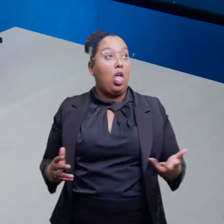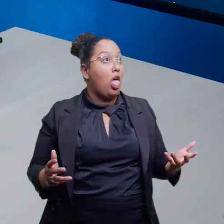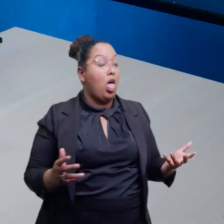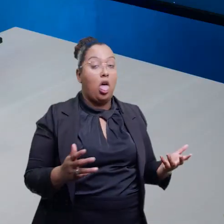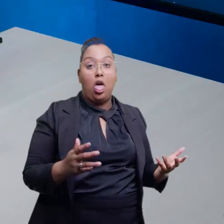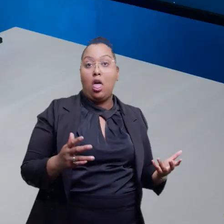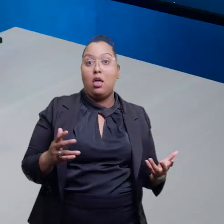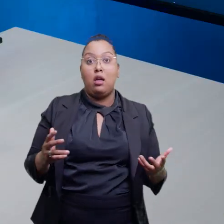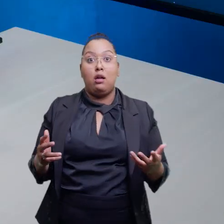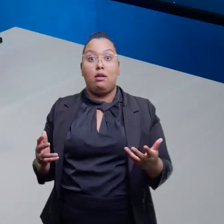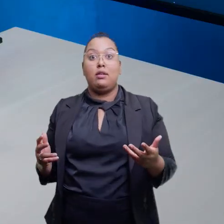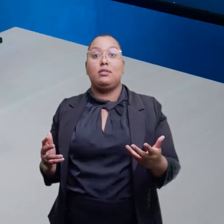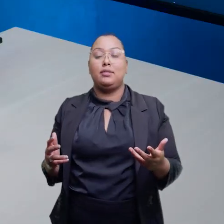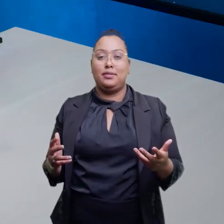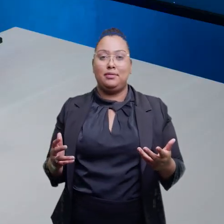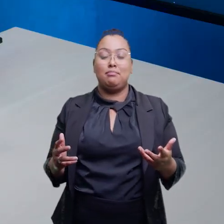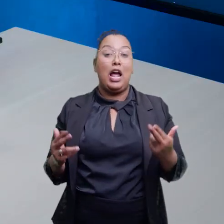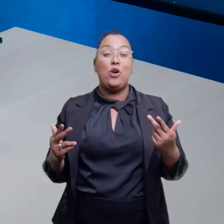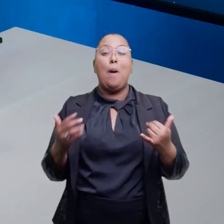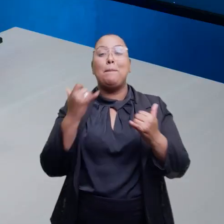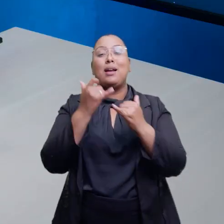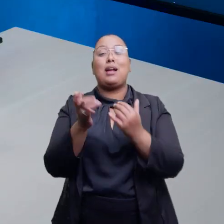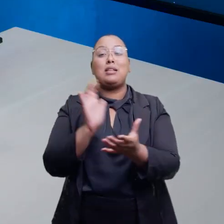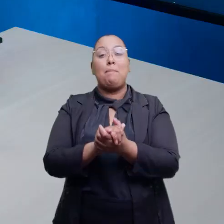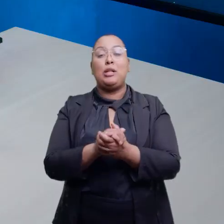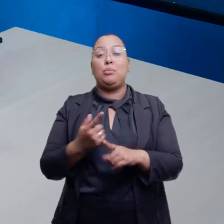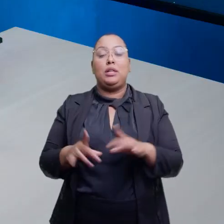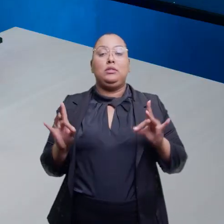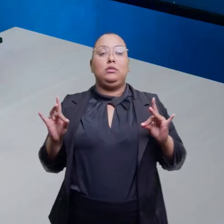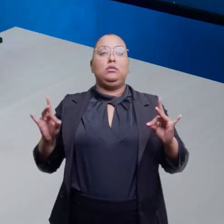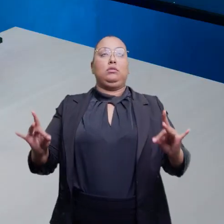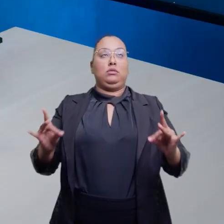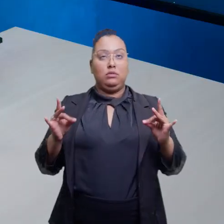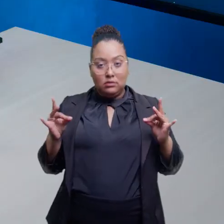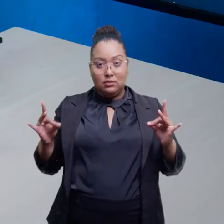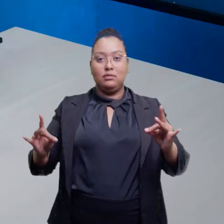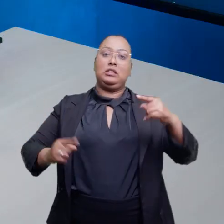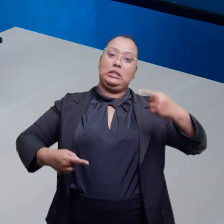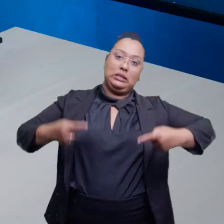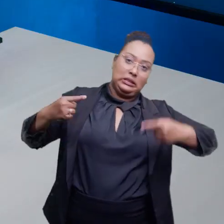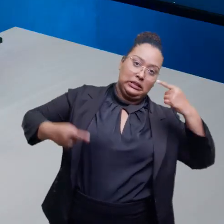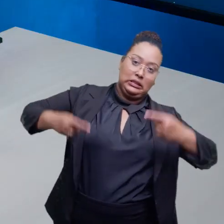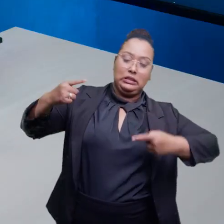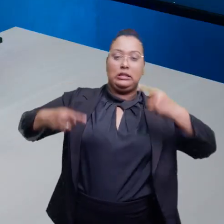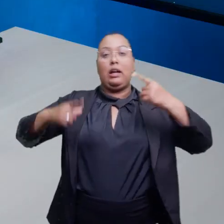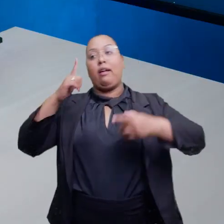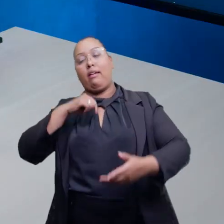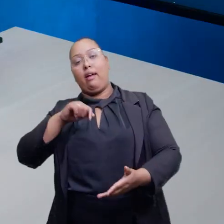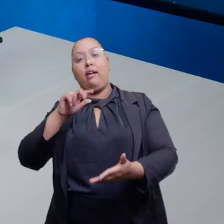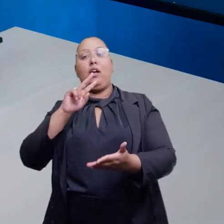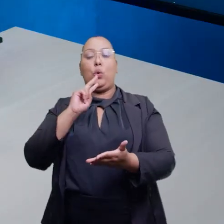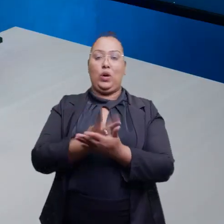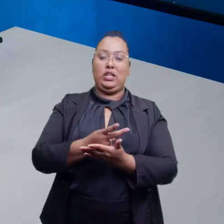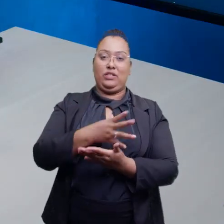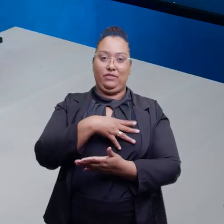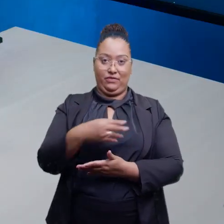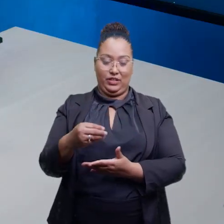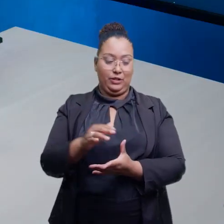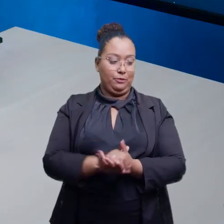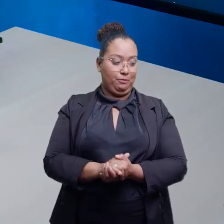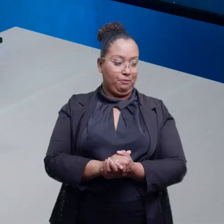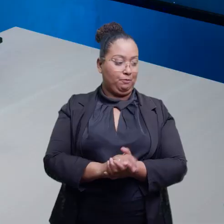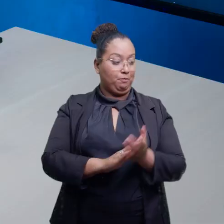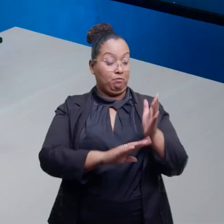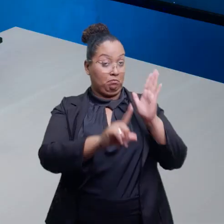assim, você arrumou um casamento ali, porque vai ter que, o resto da vida, ficar a briga por regularização de guarda. os